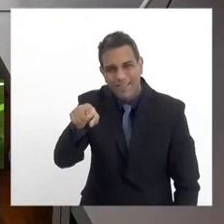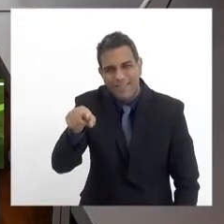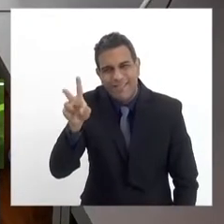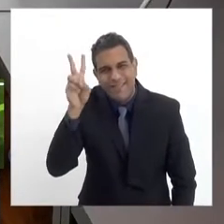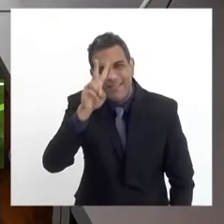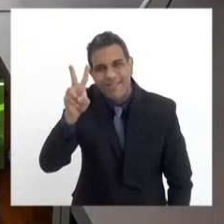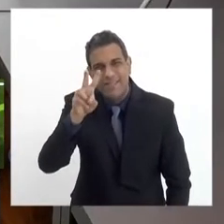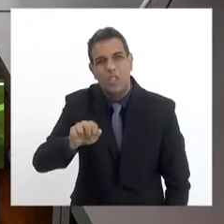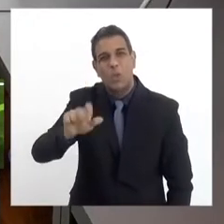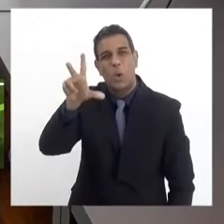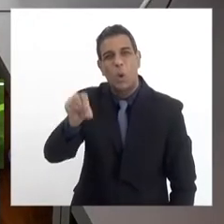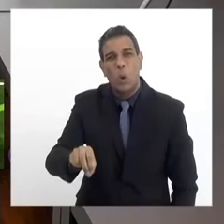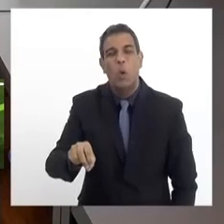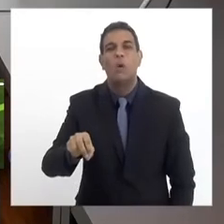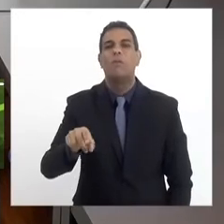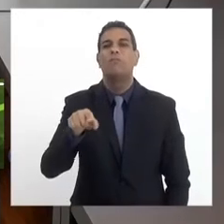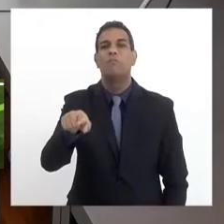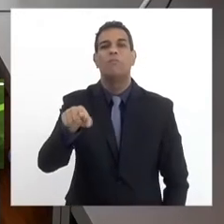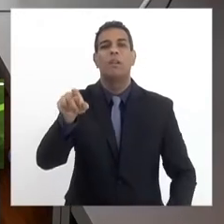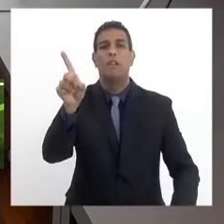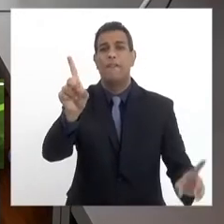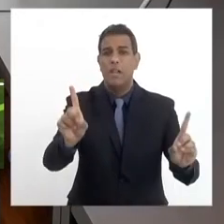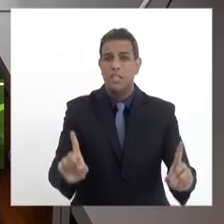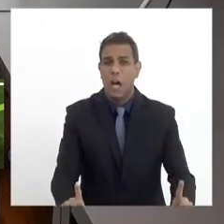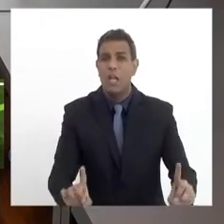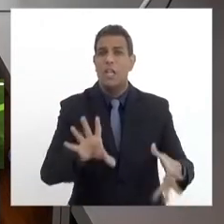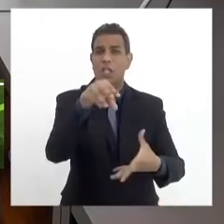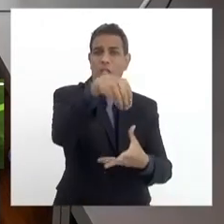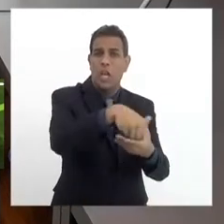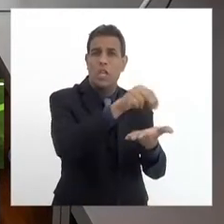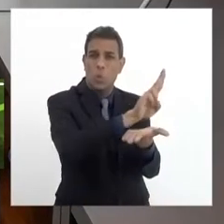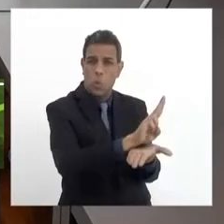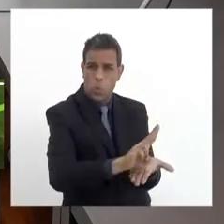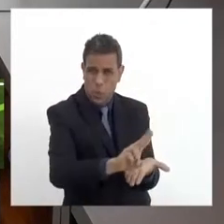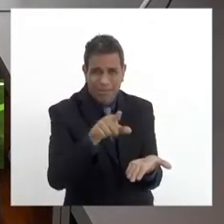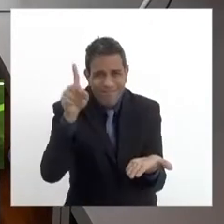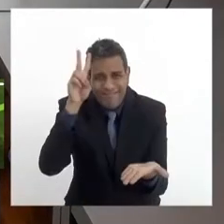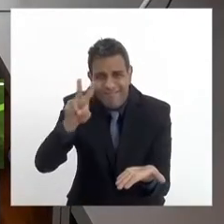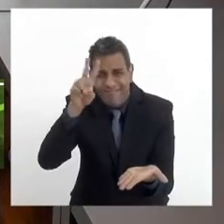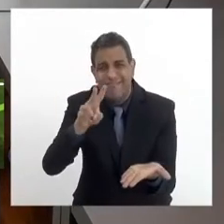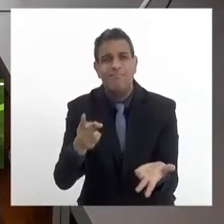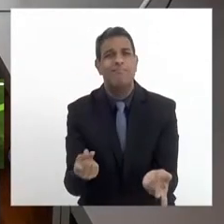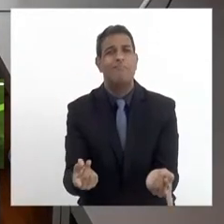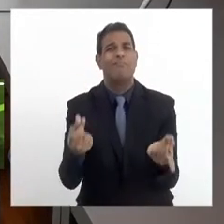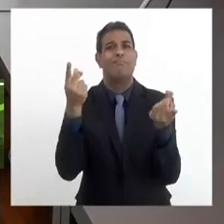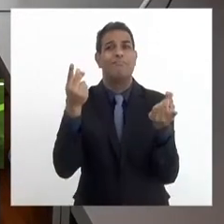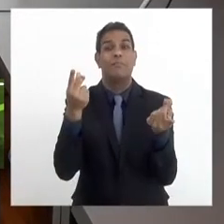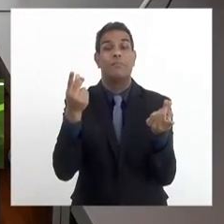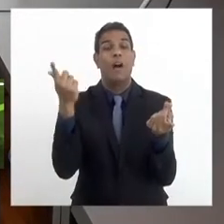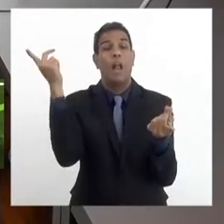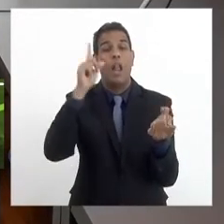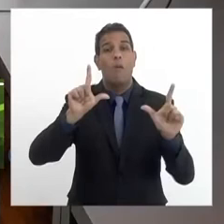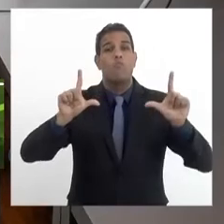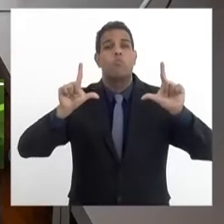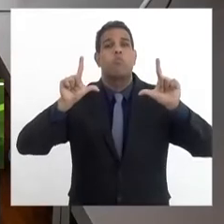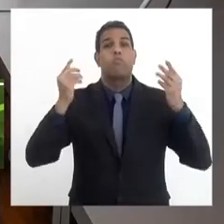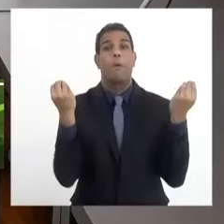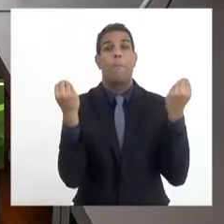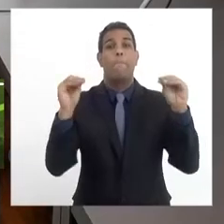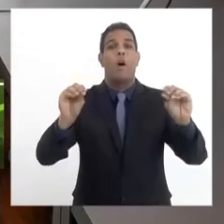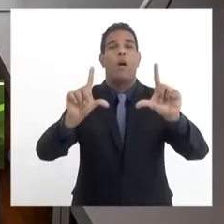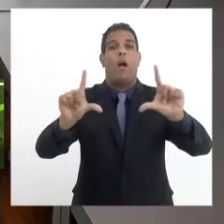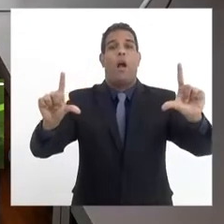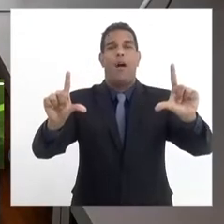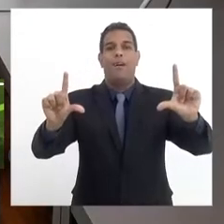um aluno com deficiência, ao ser acolhido numa universidade, deputado municipal, deixou um cartaz na porta